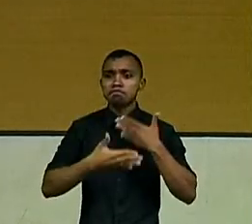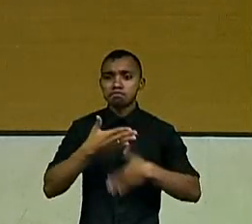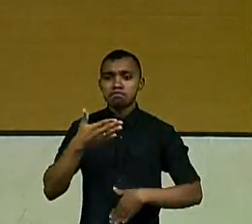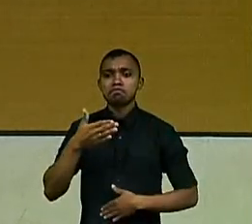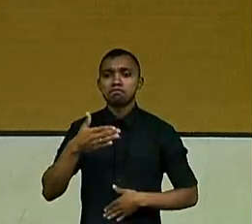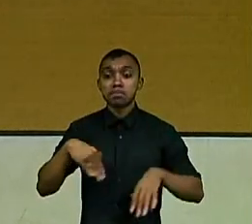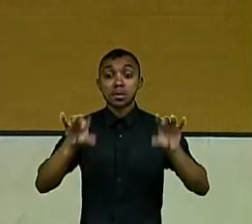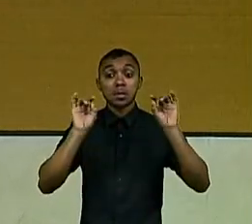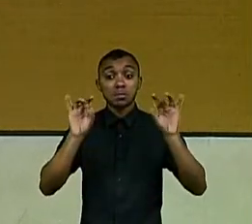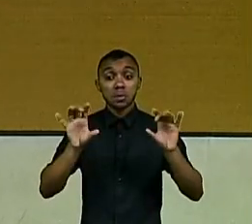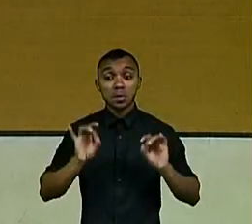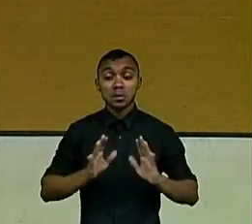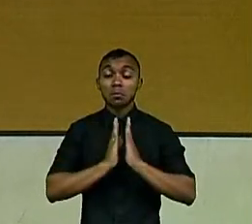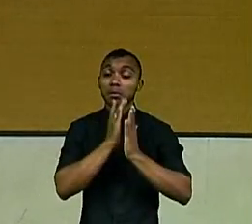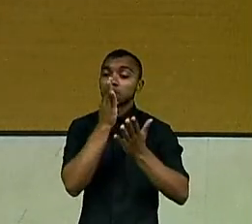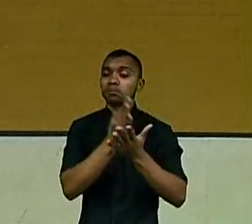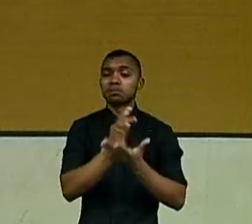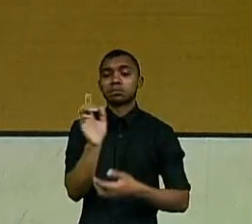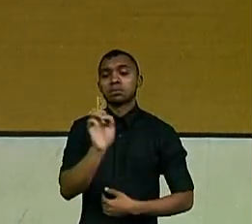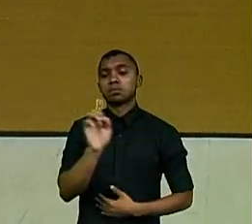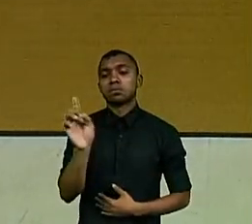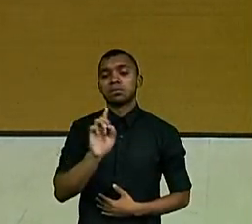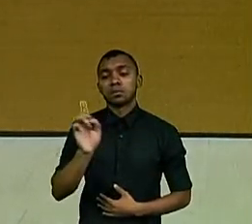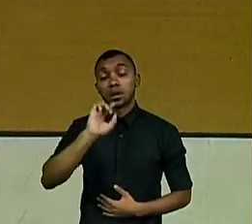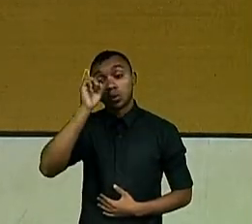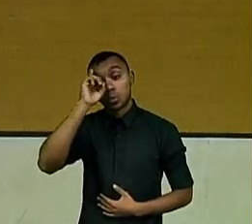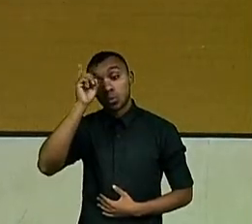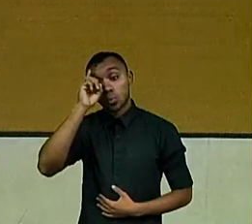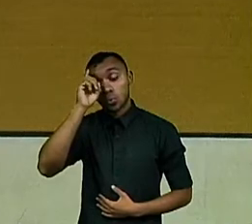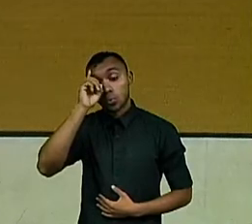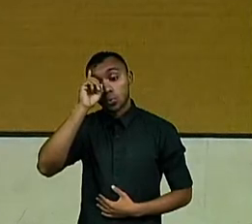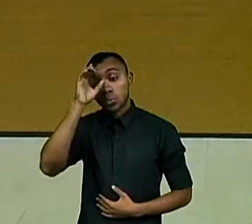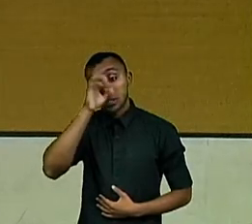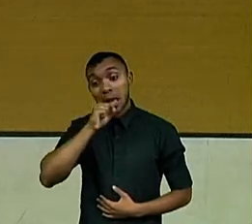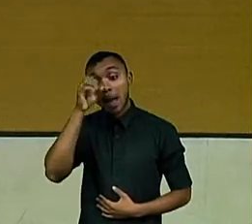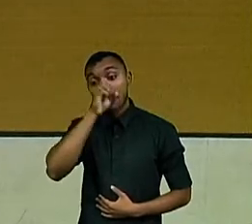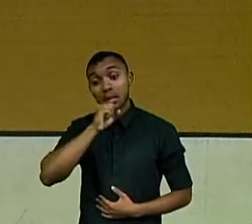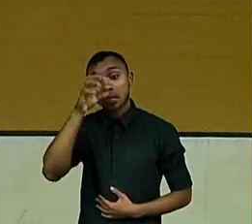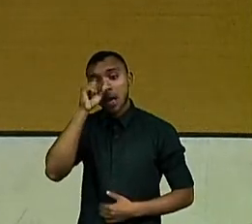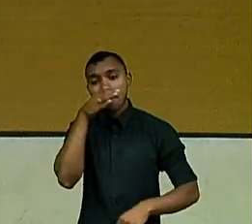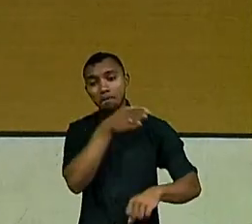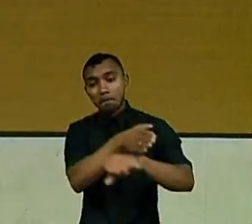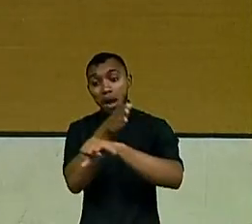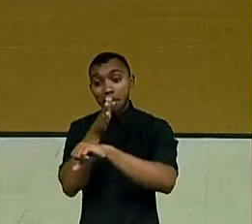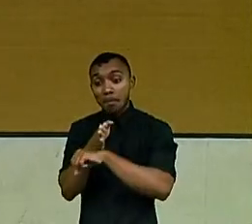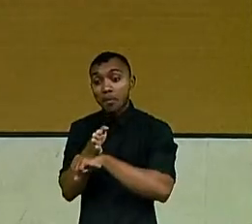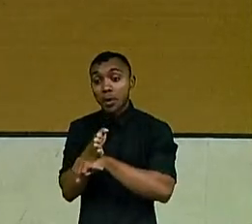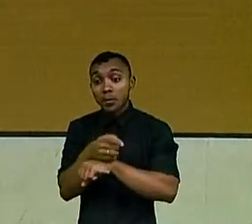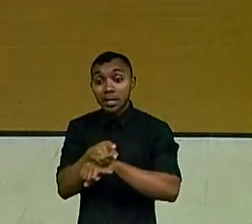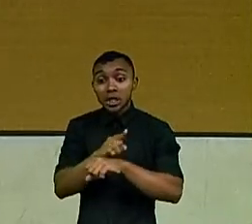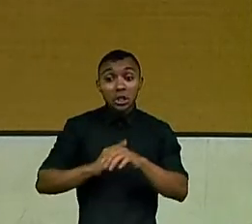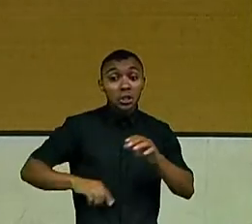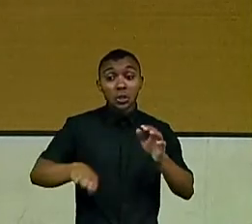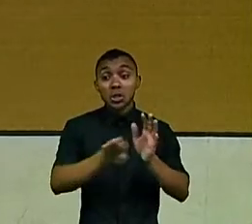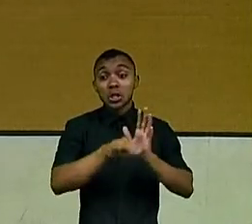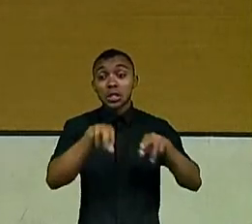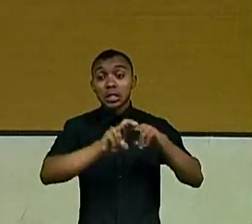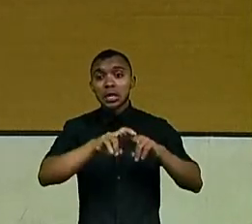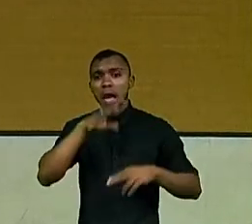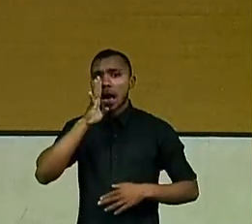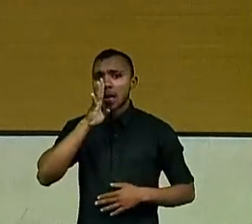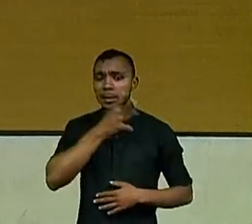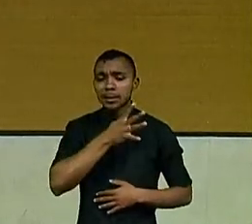não faltem procurem ver todos os sábados e quando estiver aqui esteja de fato fisicamente vamos dar algum dia Nossa